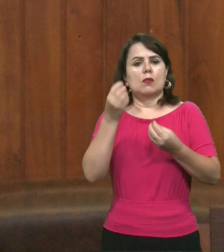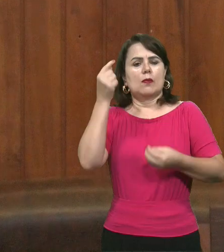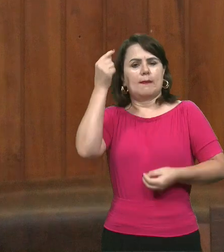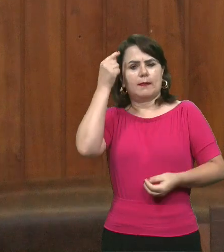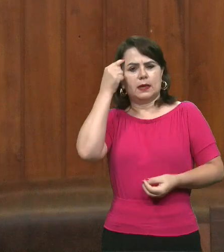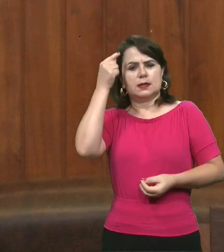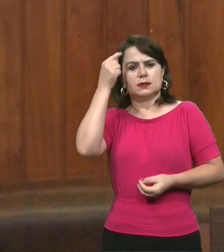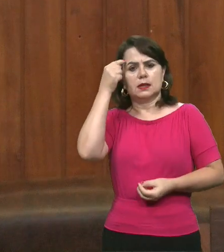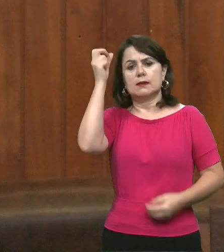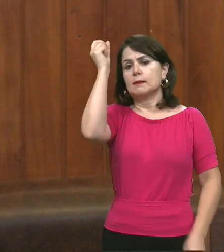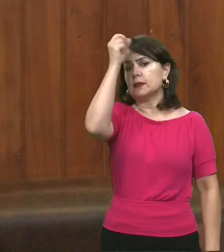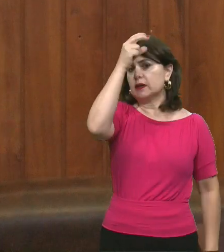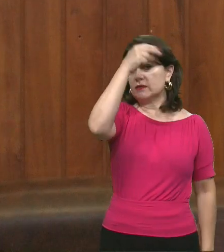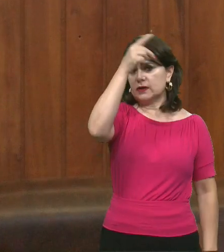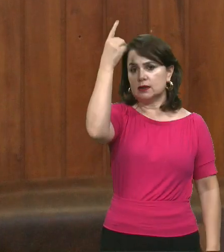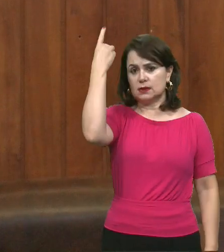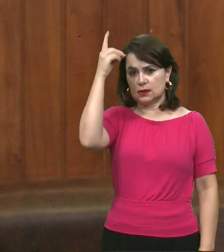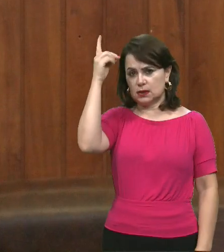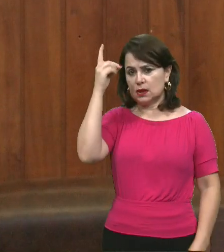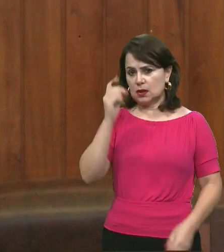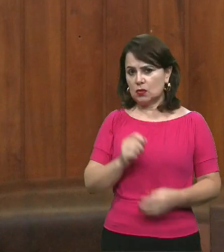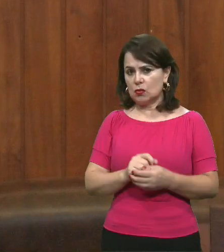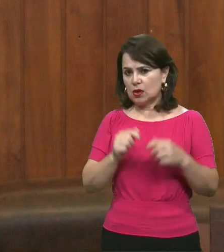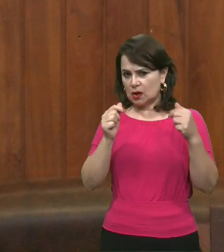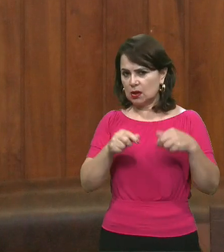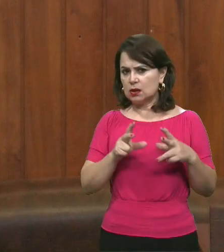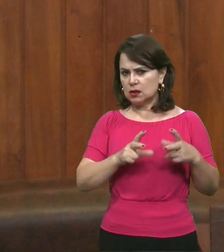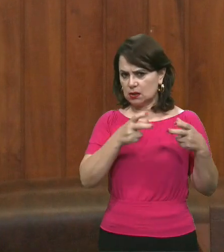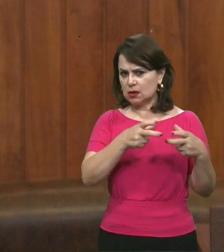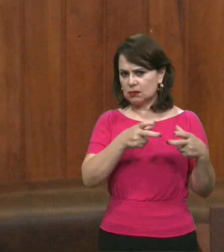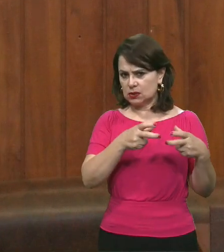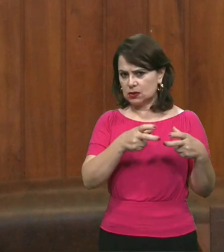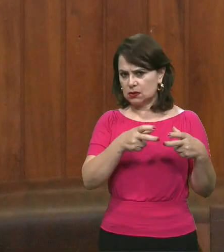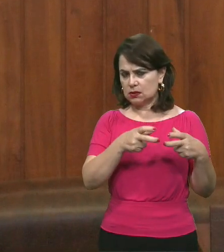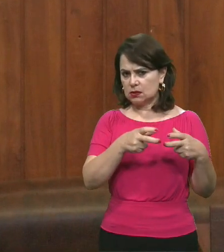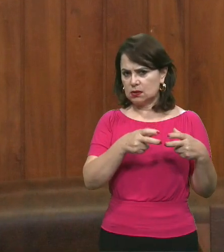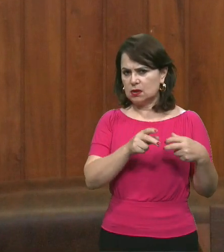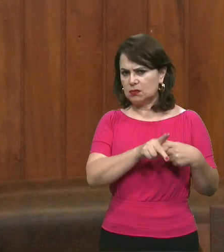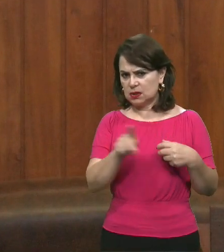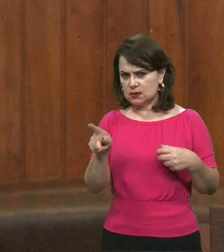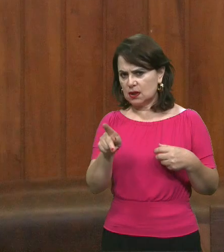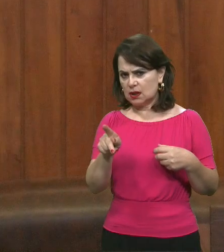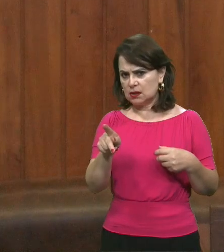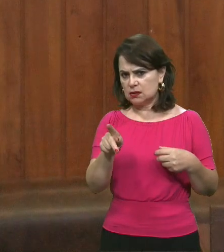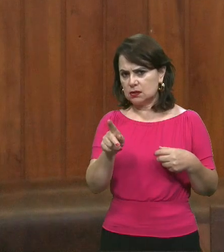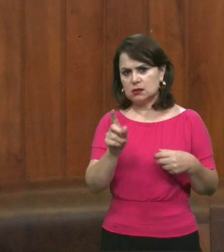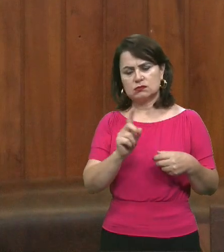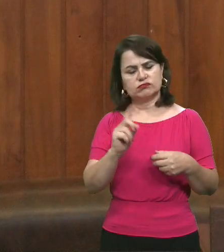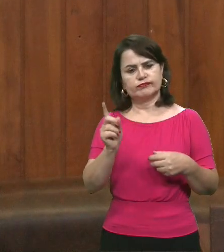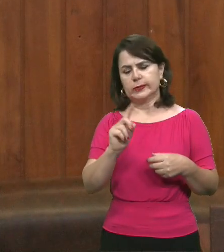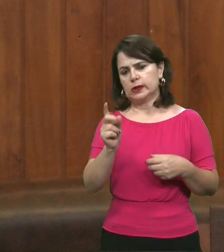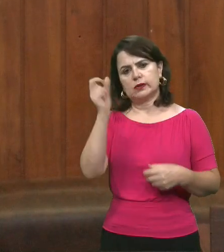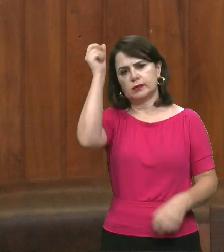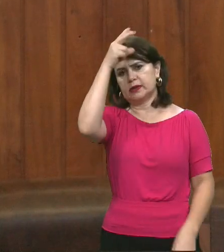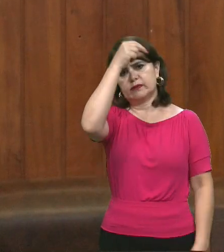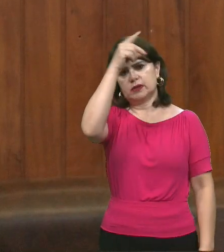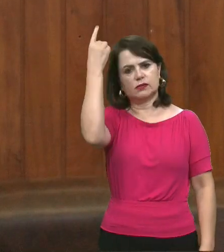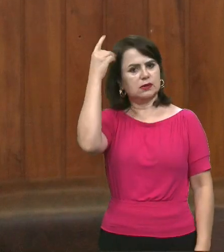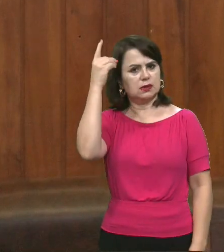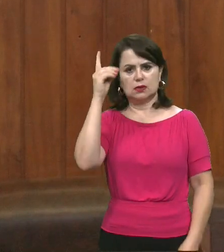ainda tem a presidência da Câmara. Está ruim, está horrível, mas poderia ser pior,